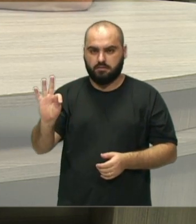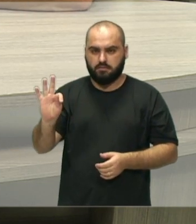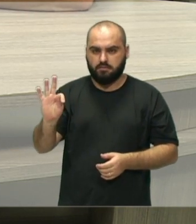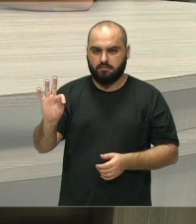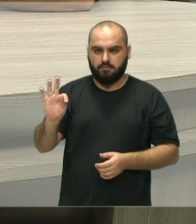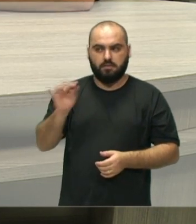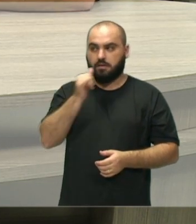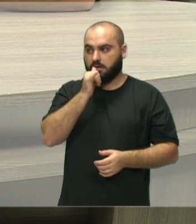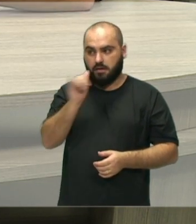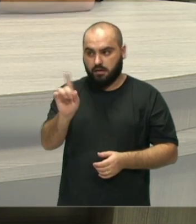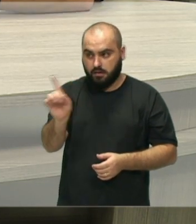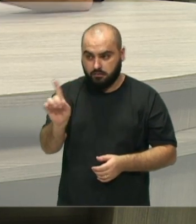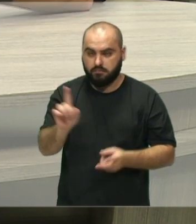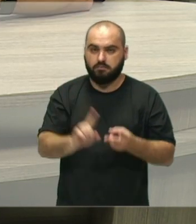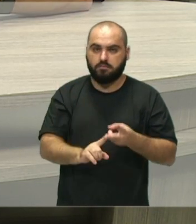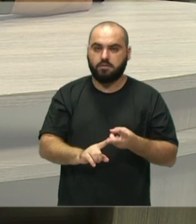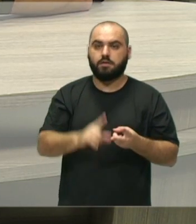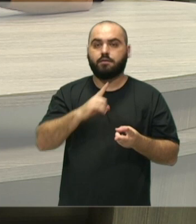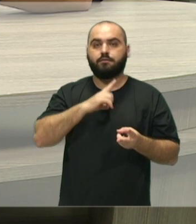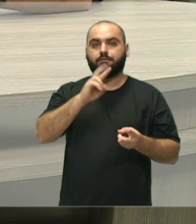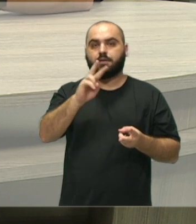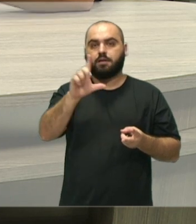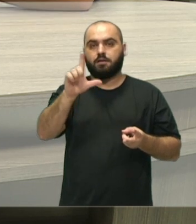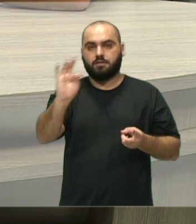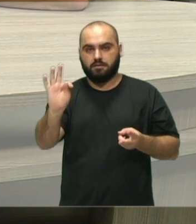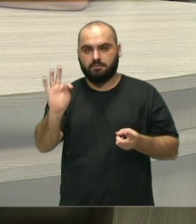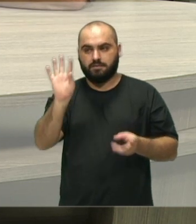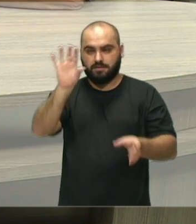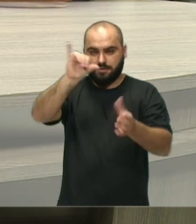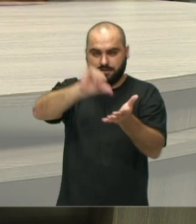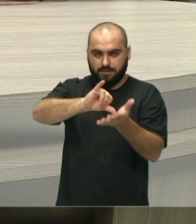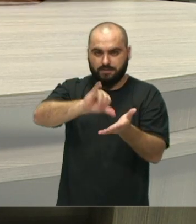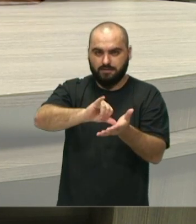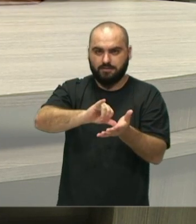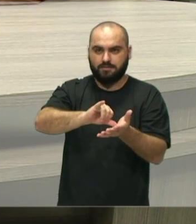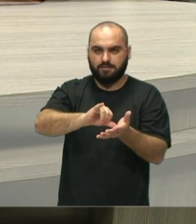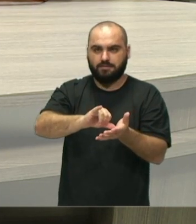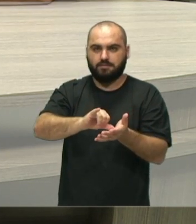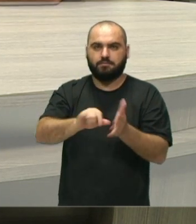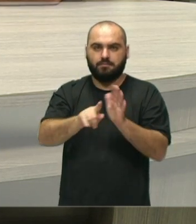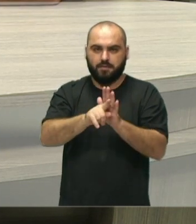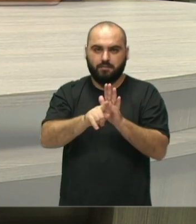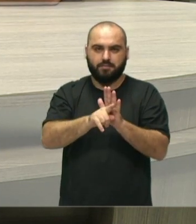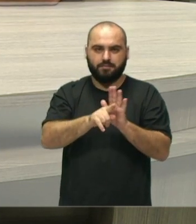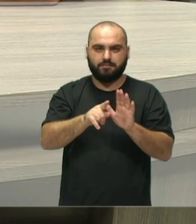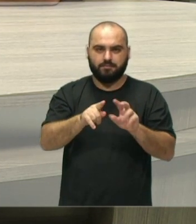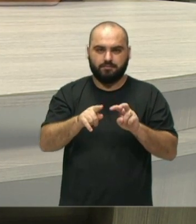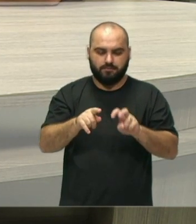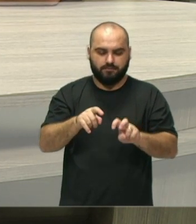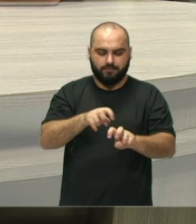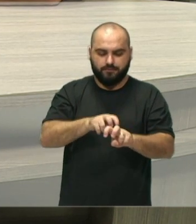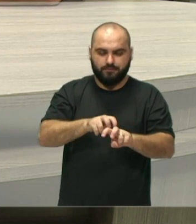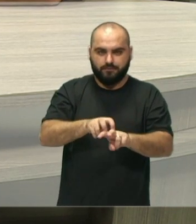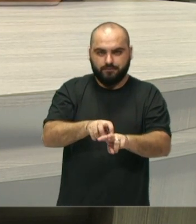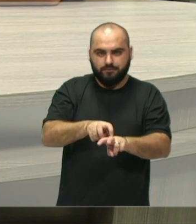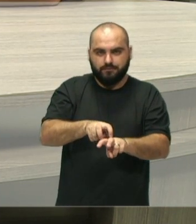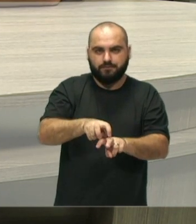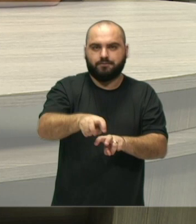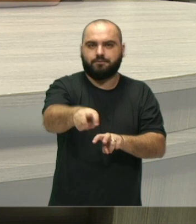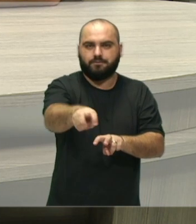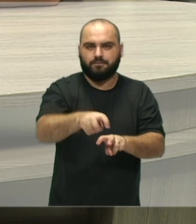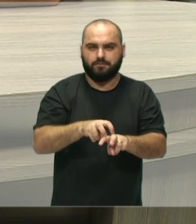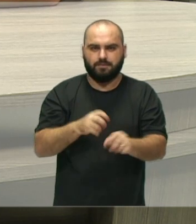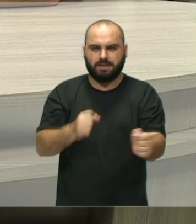são elétricos, sim. E tem o VLT, que é ali no centro, que é o veículo leve sobre trilho, né? Infelizmente, os modais de